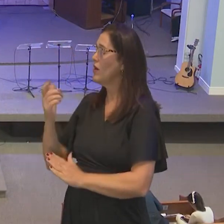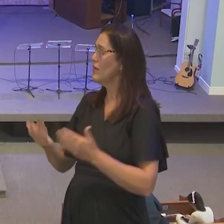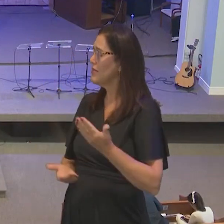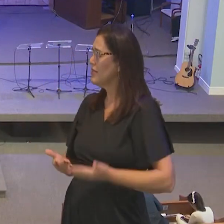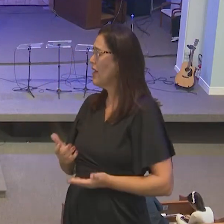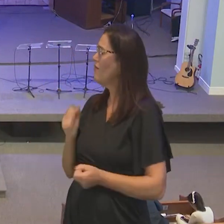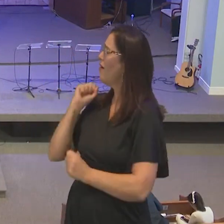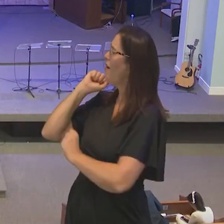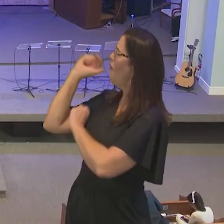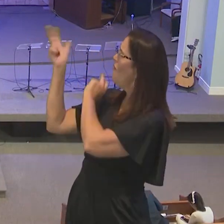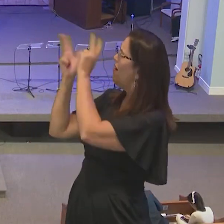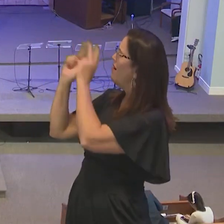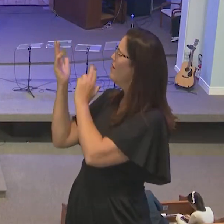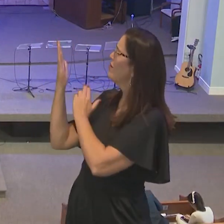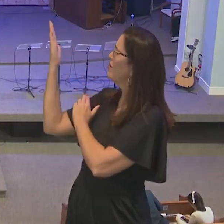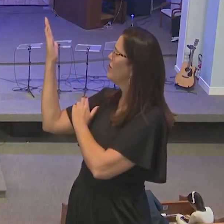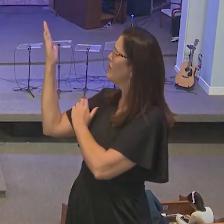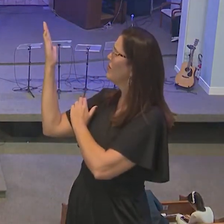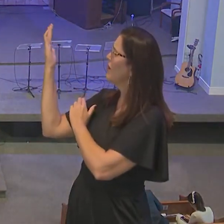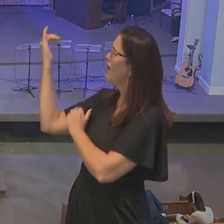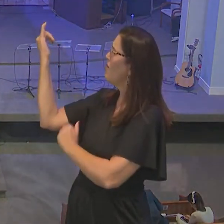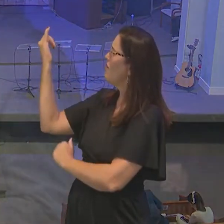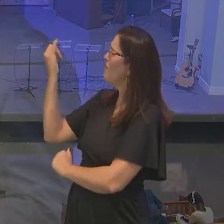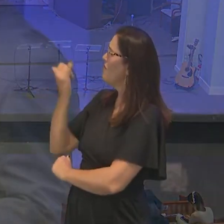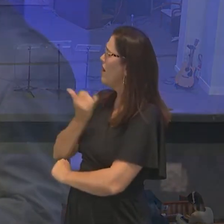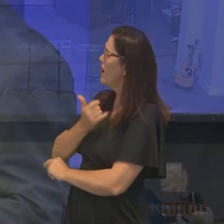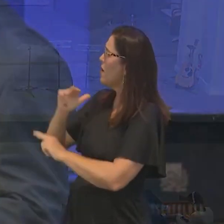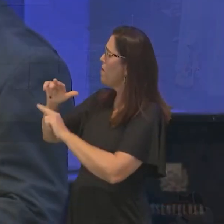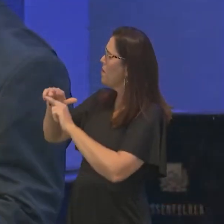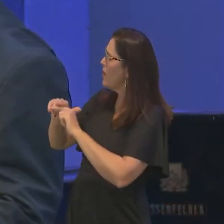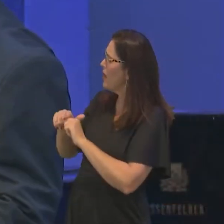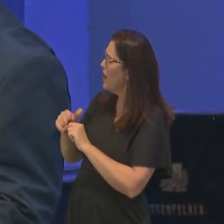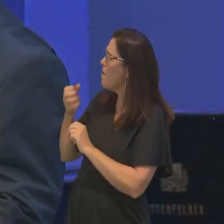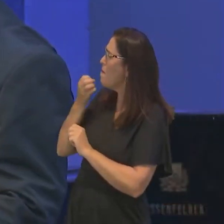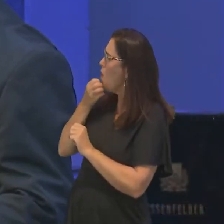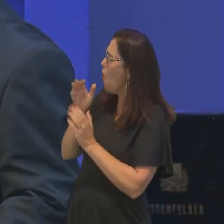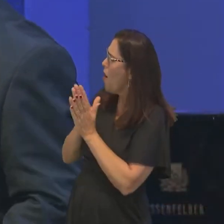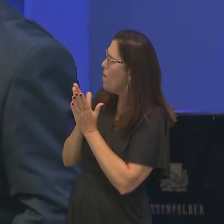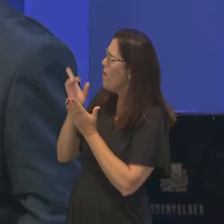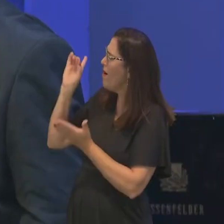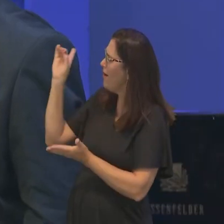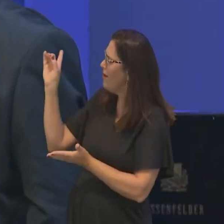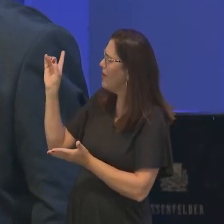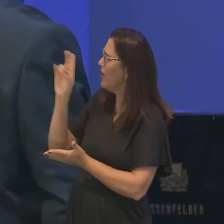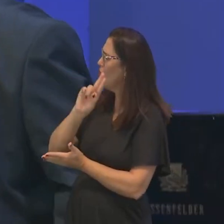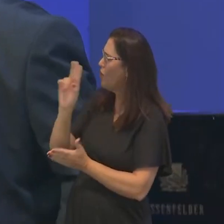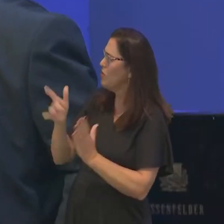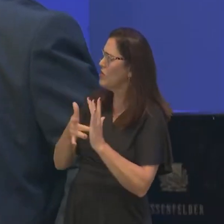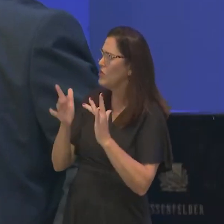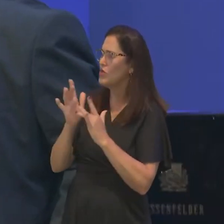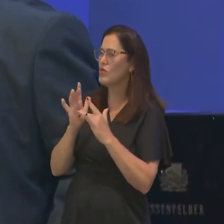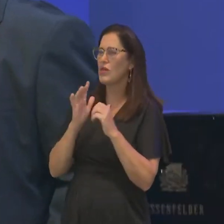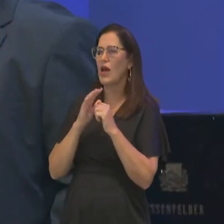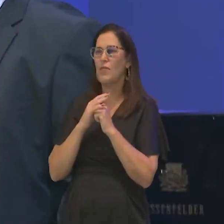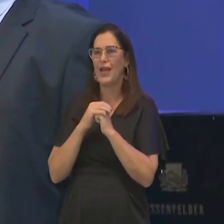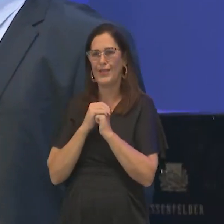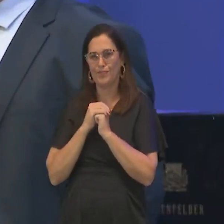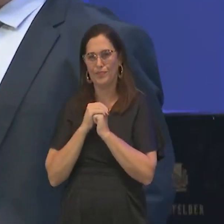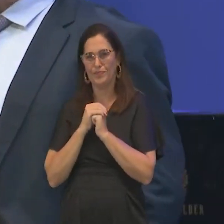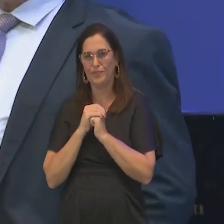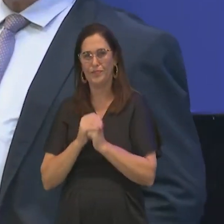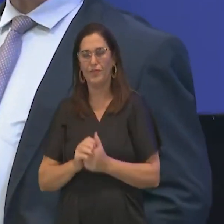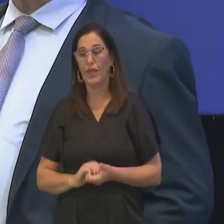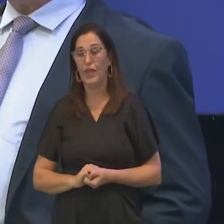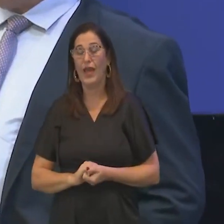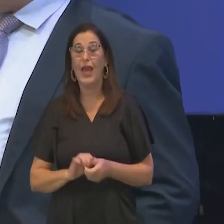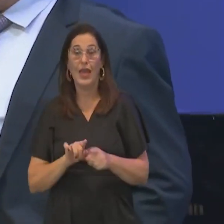contigo, Senhor. Fala conosco agora por meio da tua bendita palavra, em nome de Jesus.